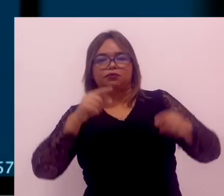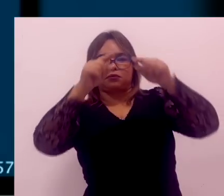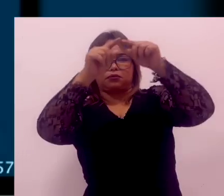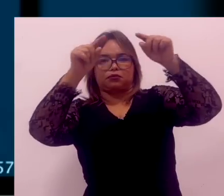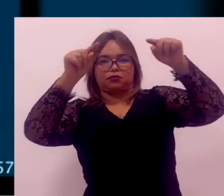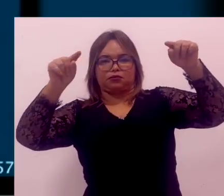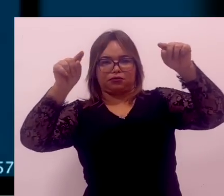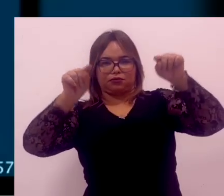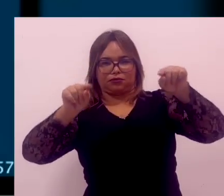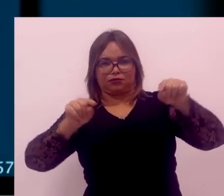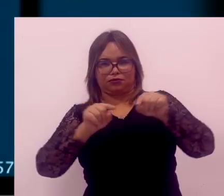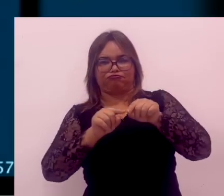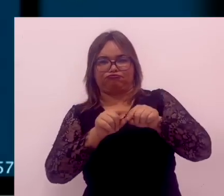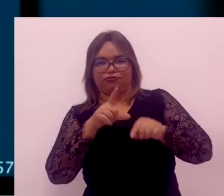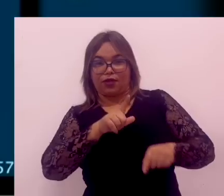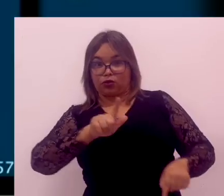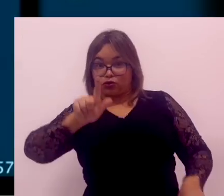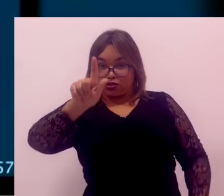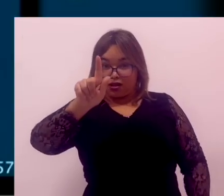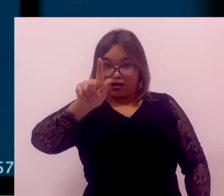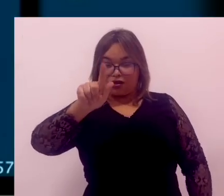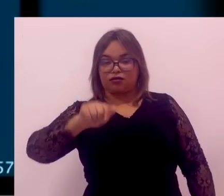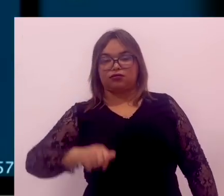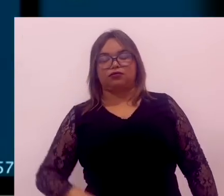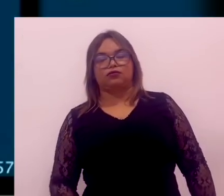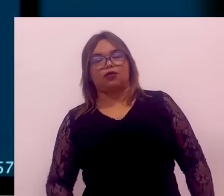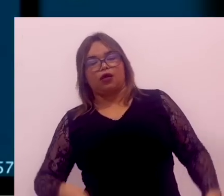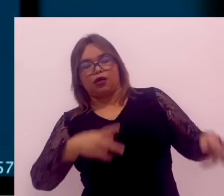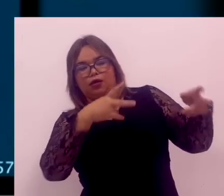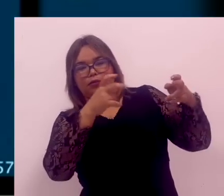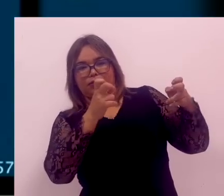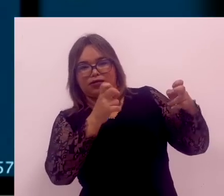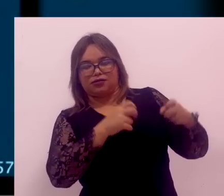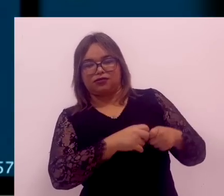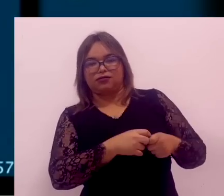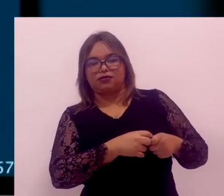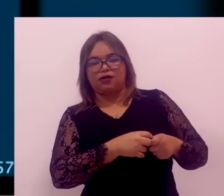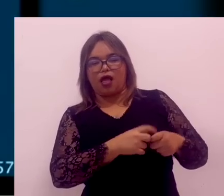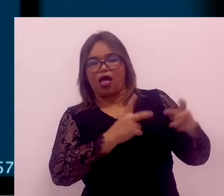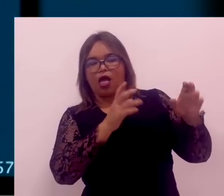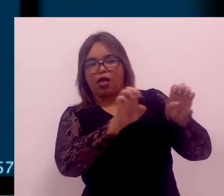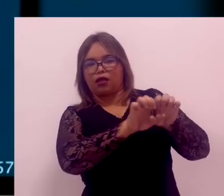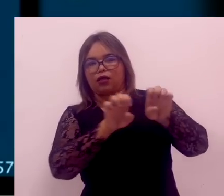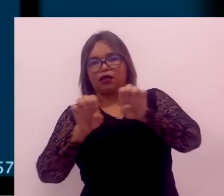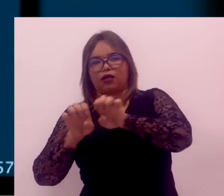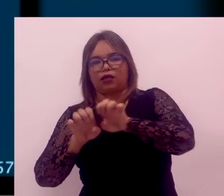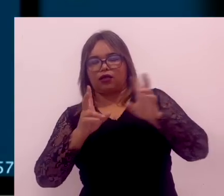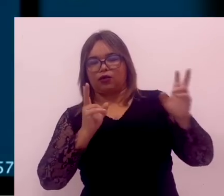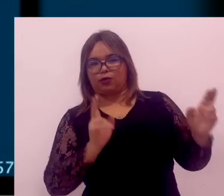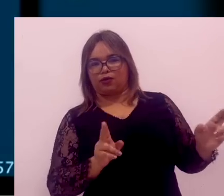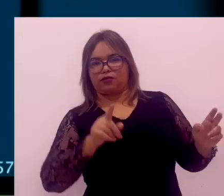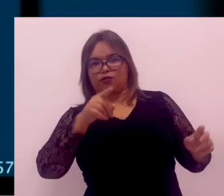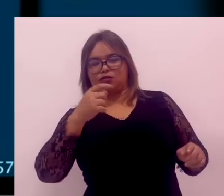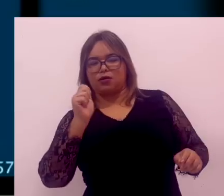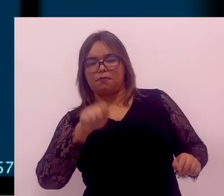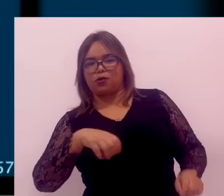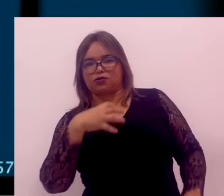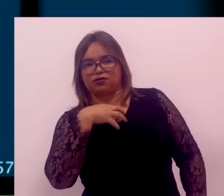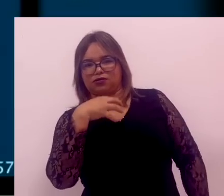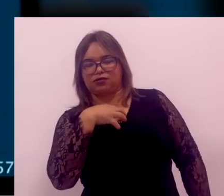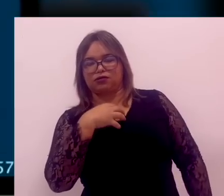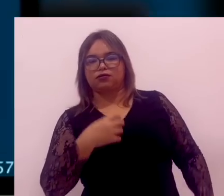Perceba que é basicamente a mesma estrutura. Você pode sentir isso. E então você tem o pentagrama, e você pode ter